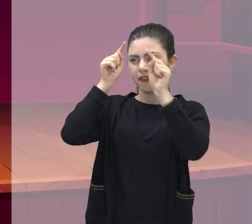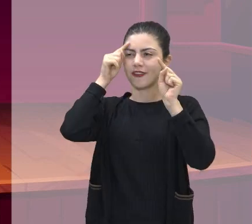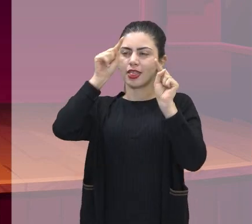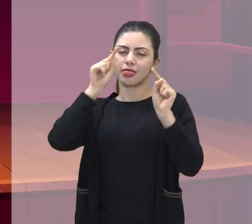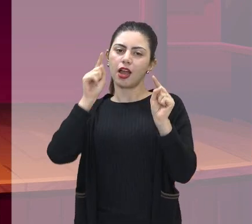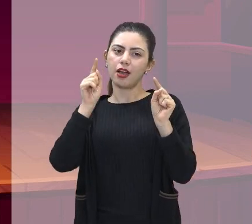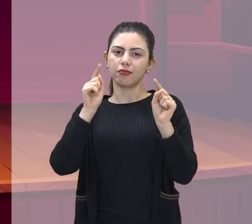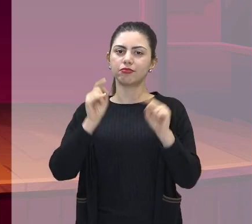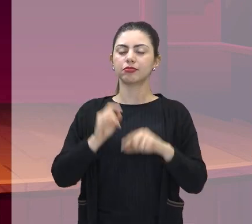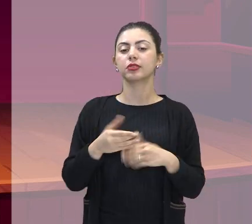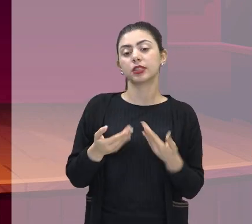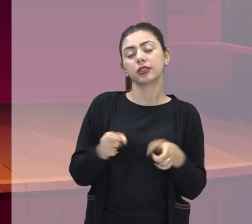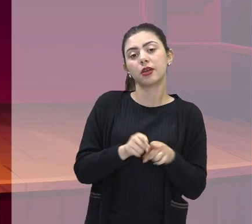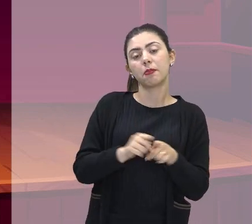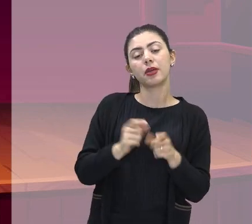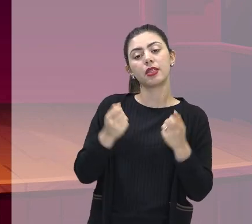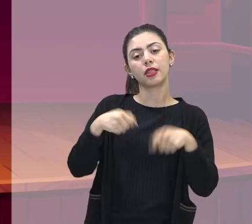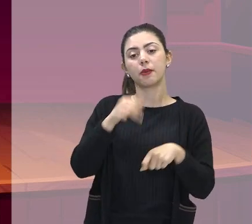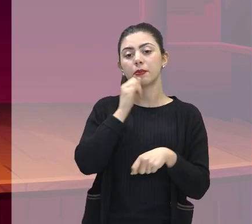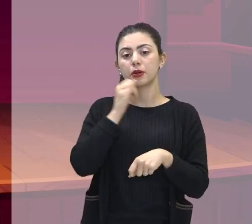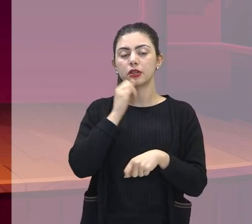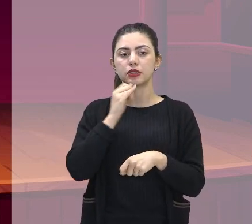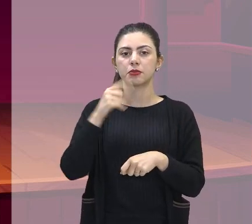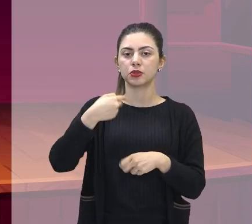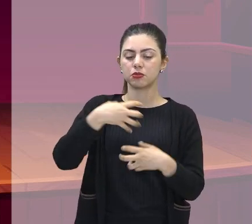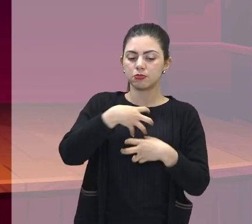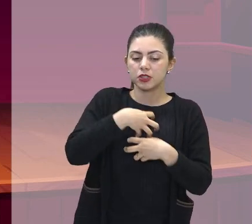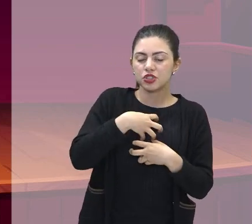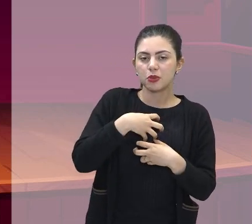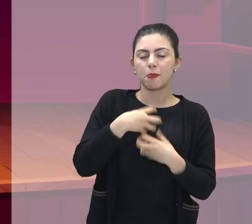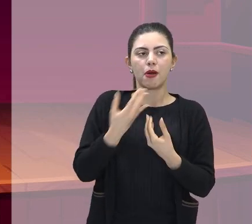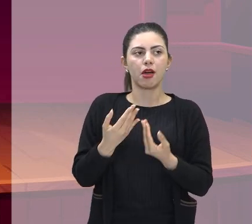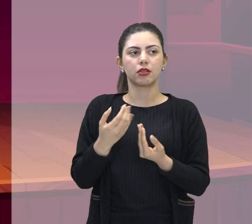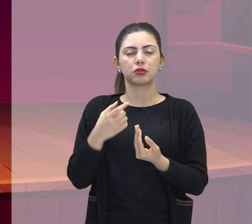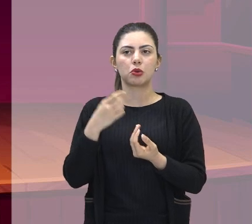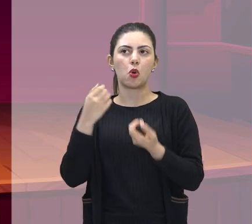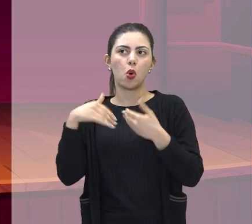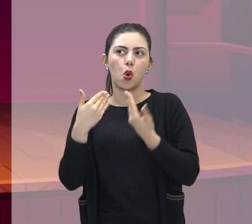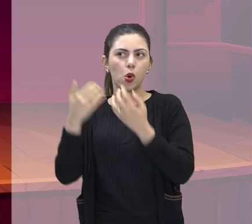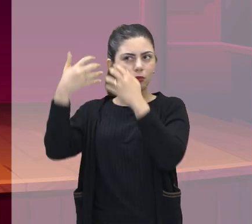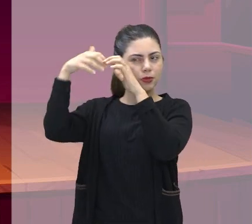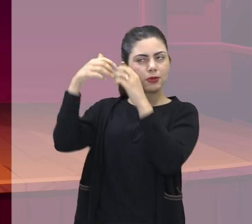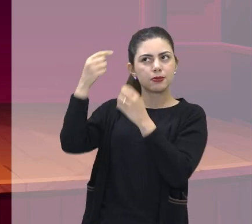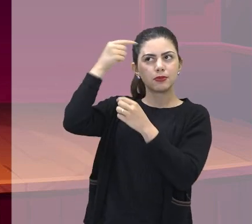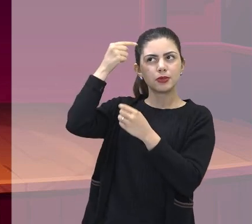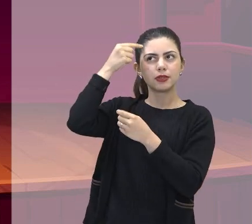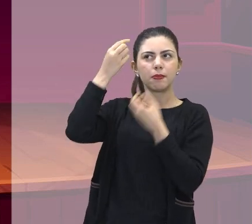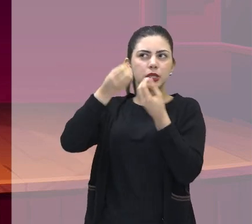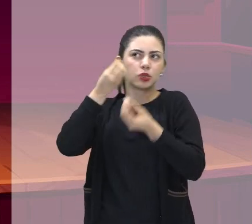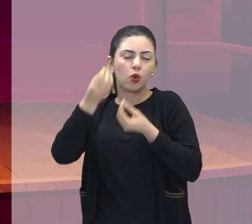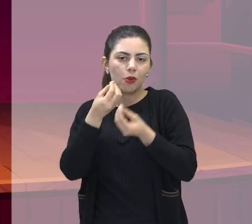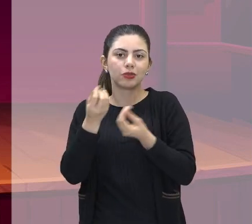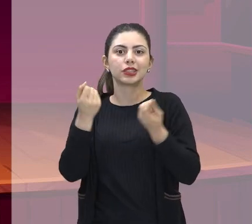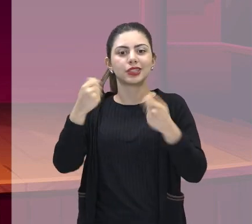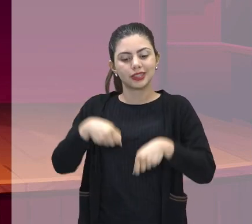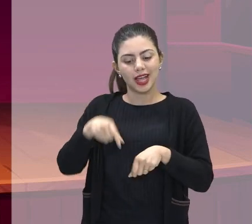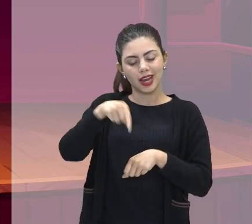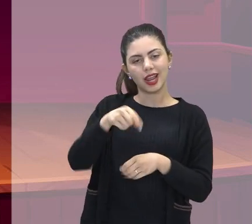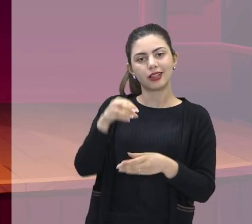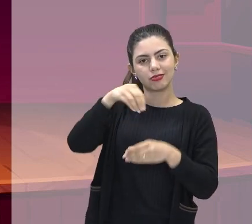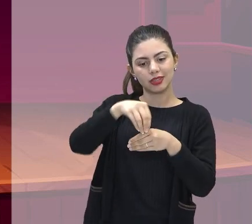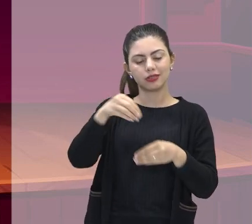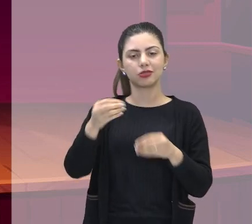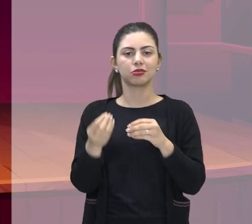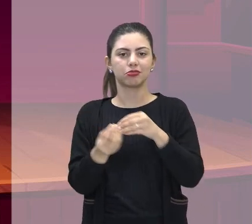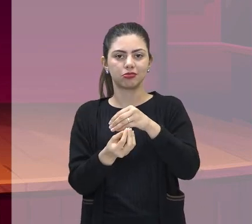improváveis ou impossíveis. E até mesmo pode sugerir estados emocionais e psicológicos do personagem. Então, o cenário,